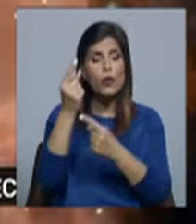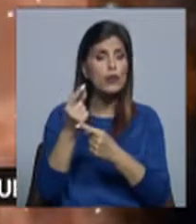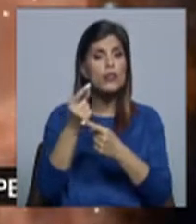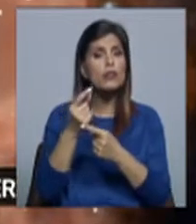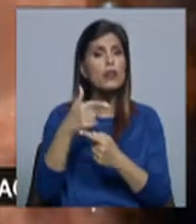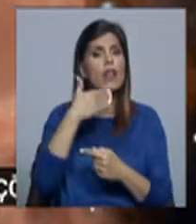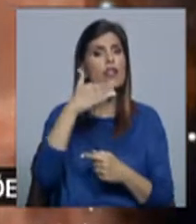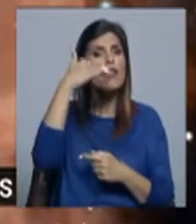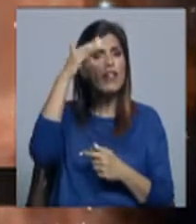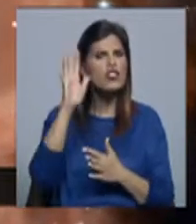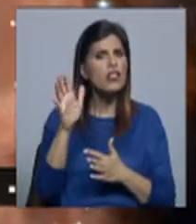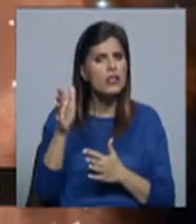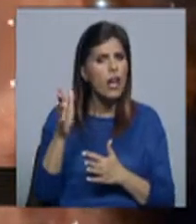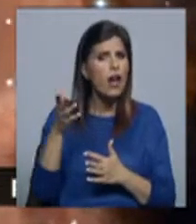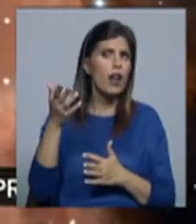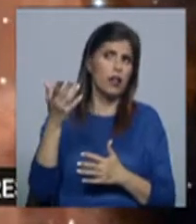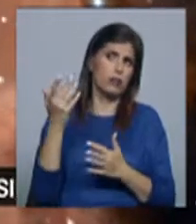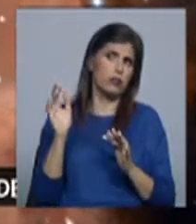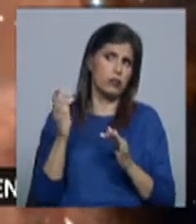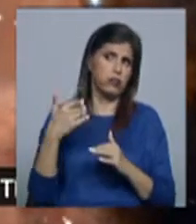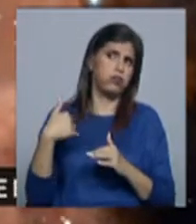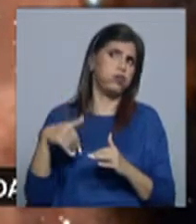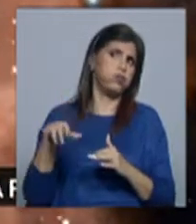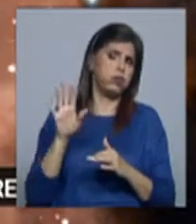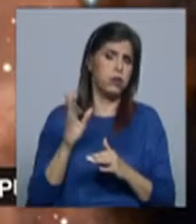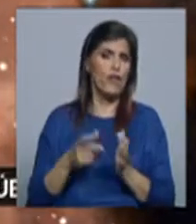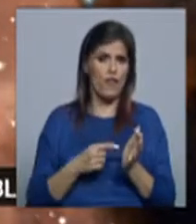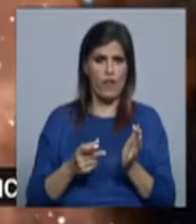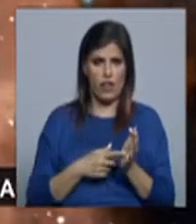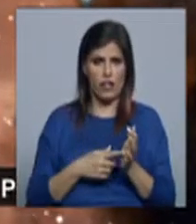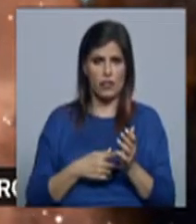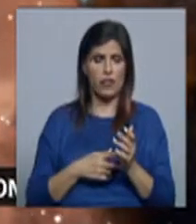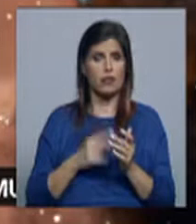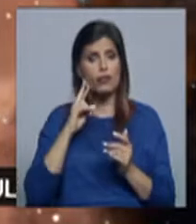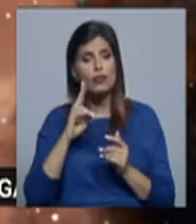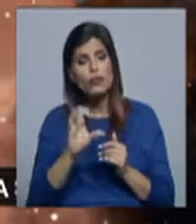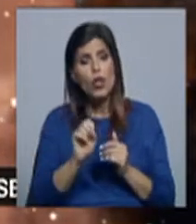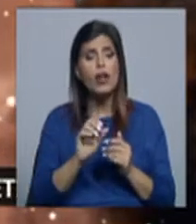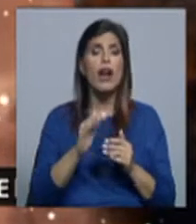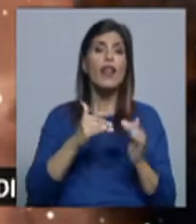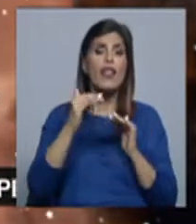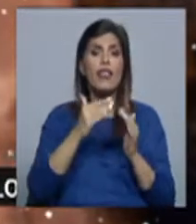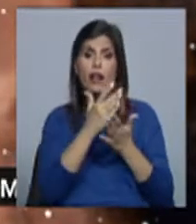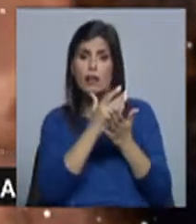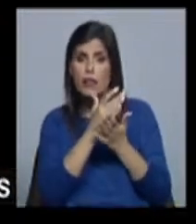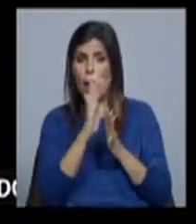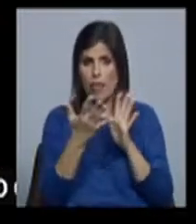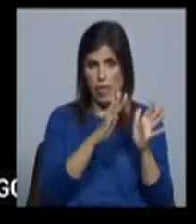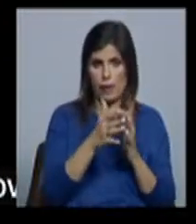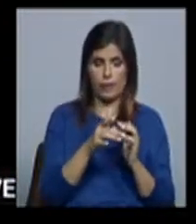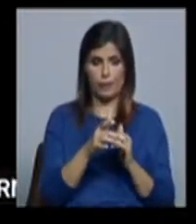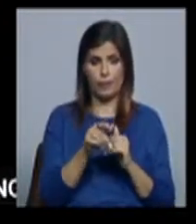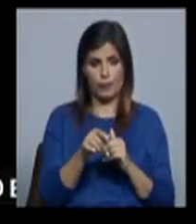idade muito madura. Faltava-nos encontrar aqui um intermédio, uma idade intermédia no enxame. E é precisamente